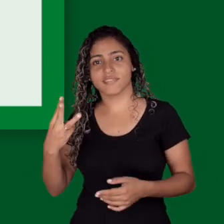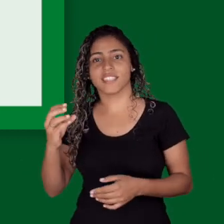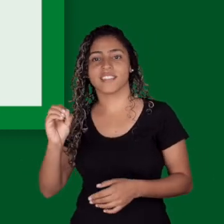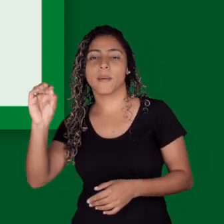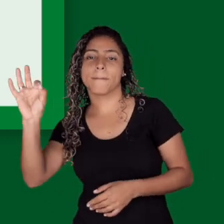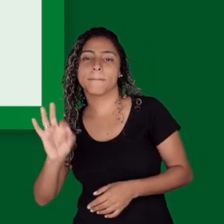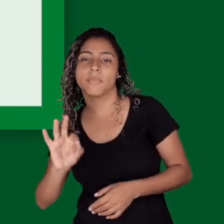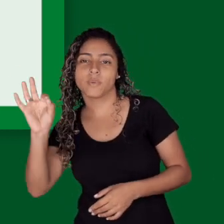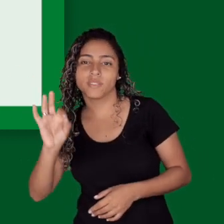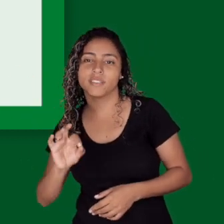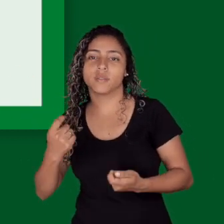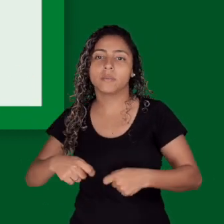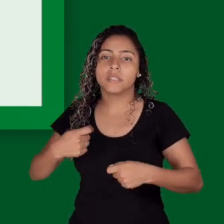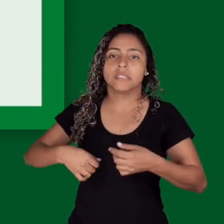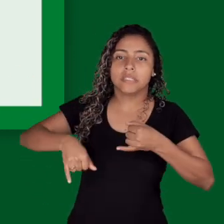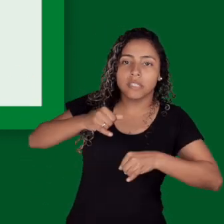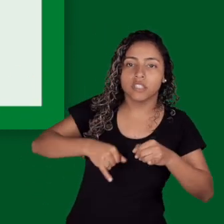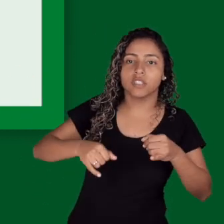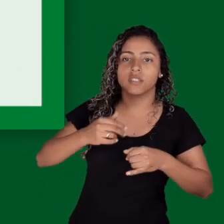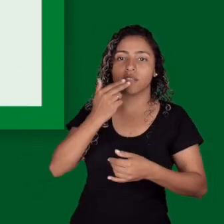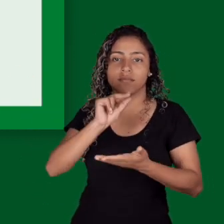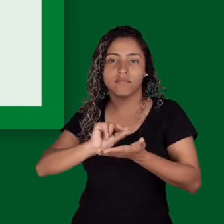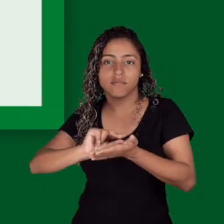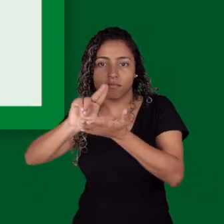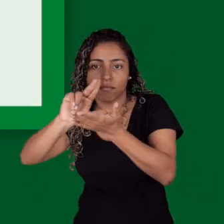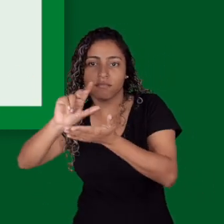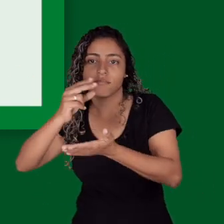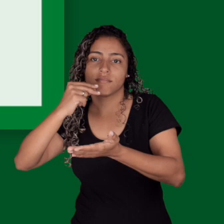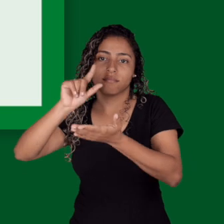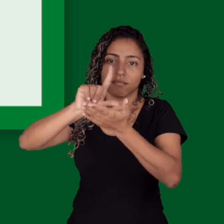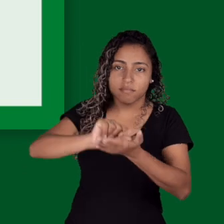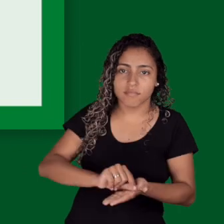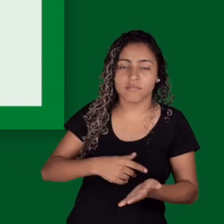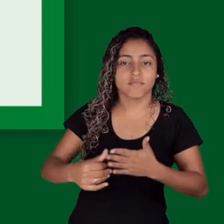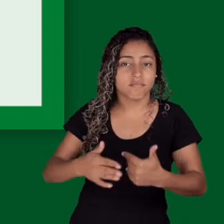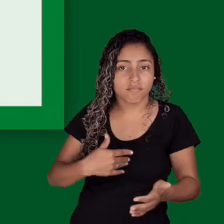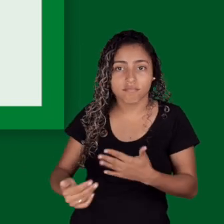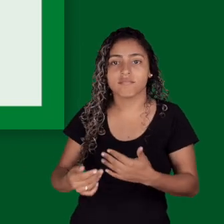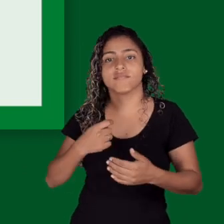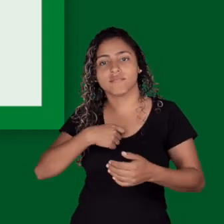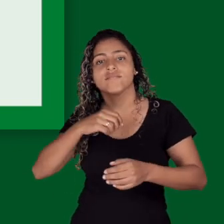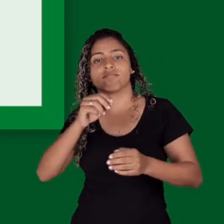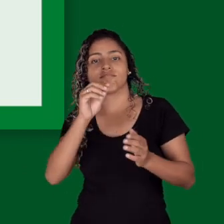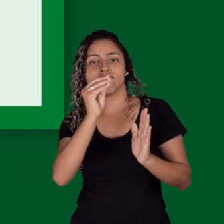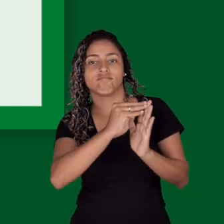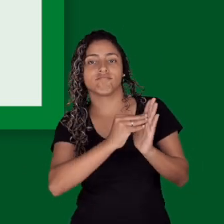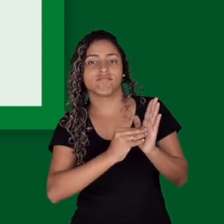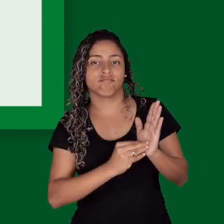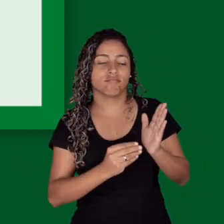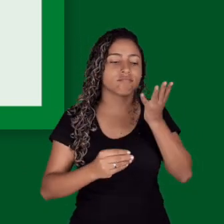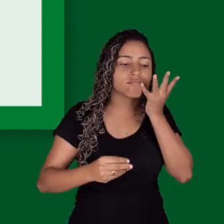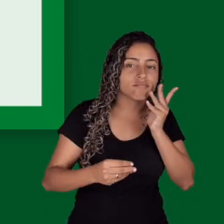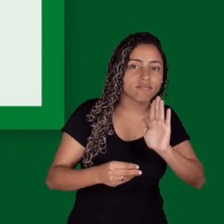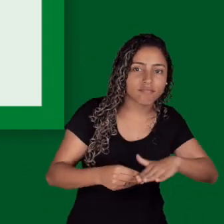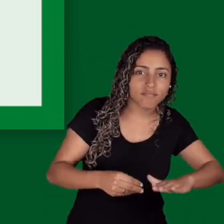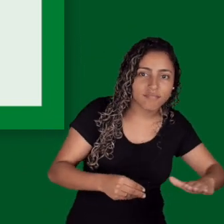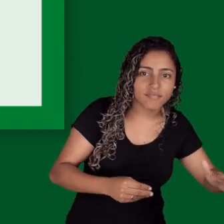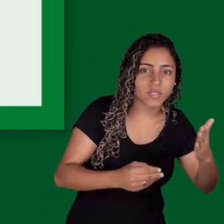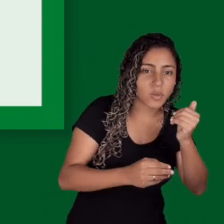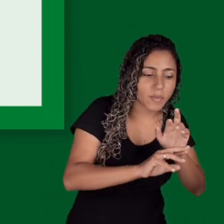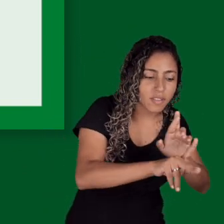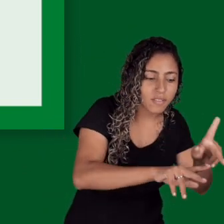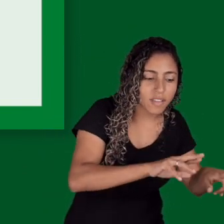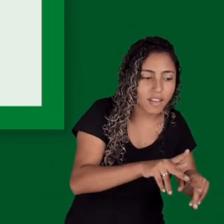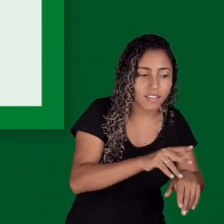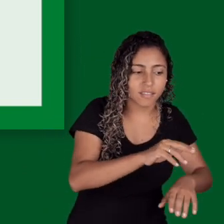nutricionais de energia, macro e micronutrientes, que estão distribuídos em 2 refeições para creches em período parcial. No